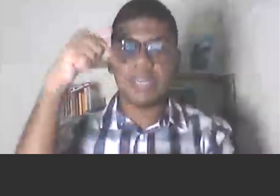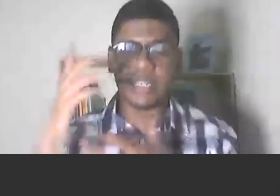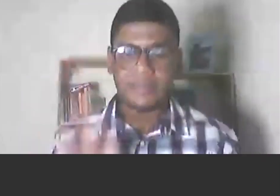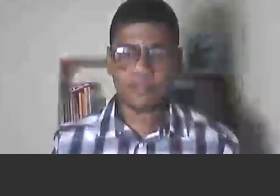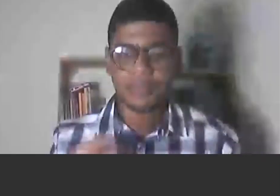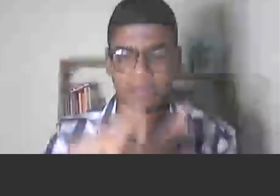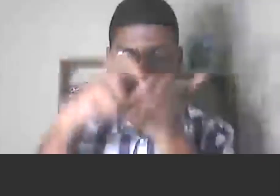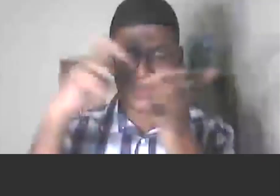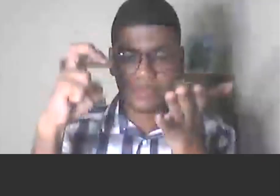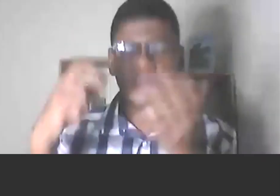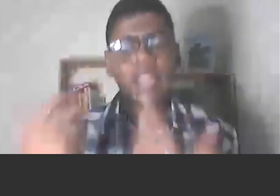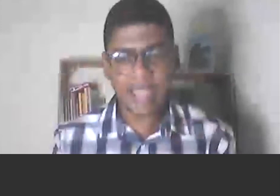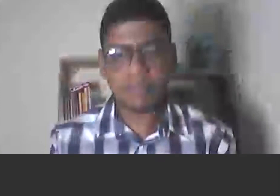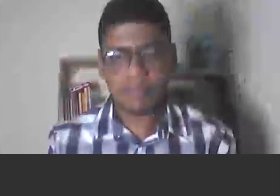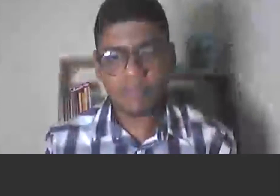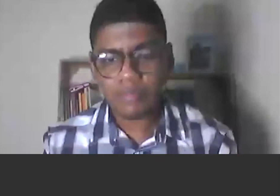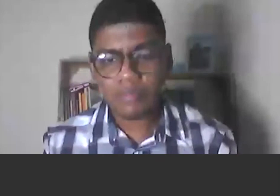7 horas da manhã.